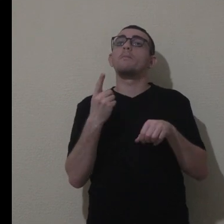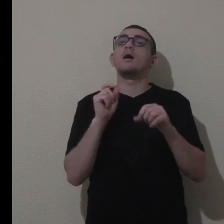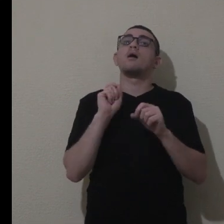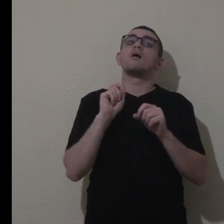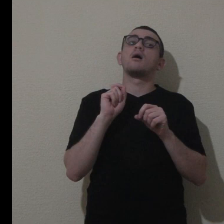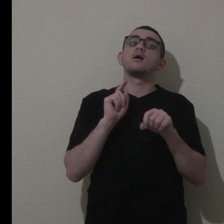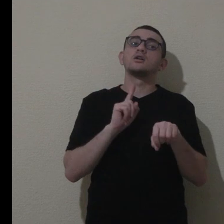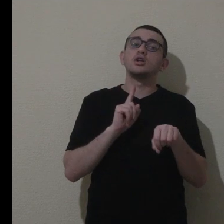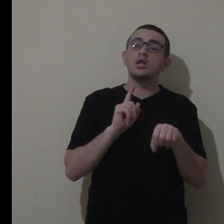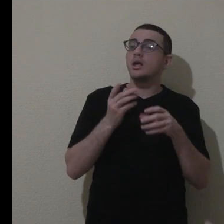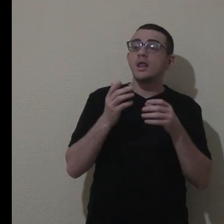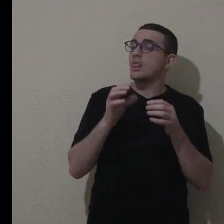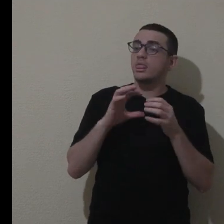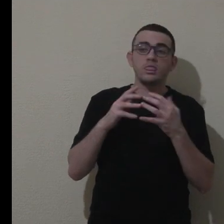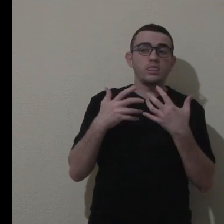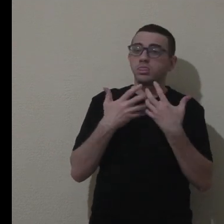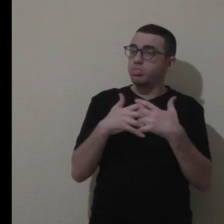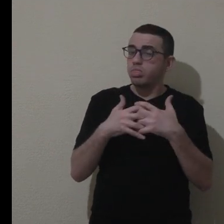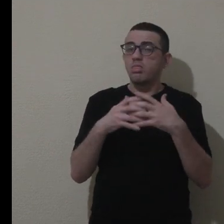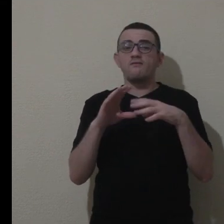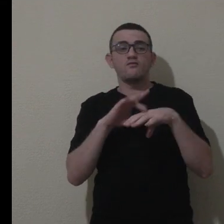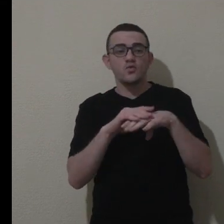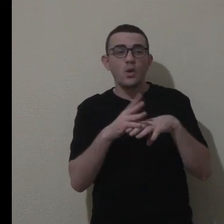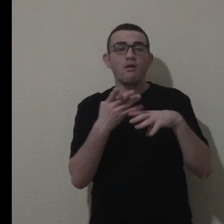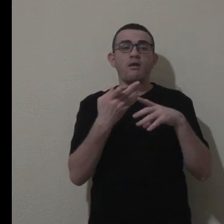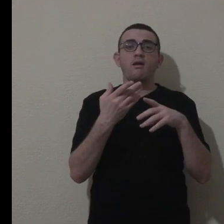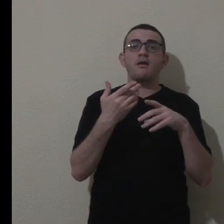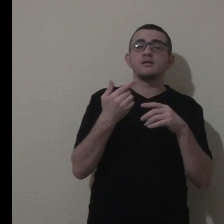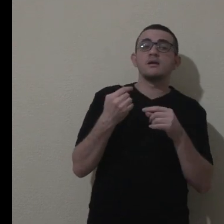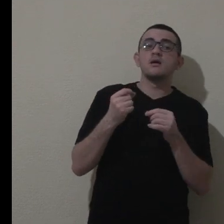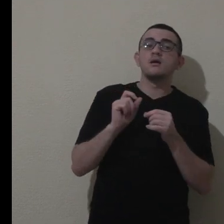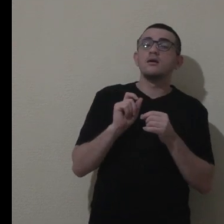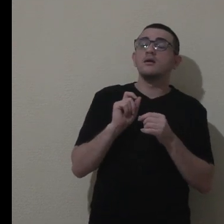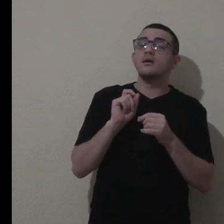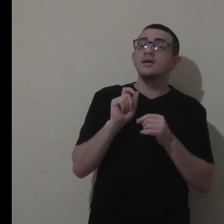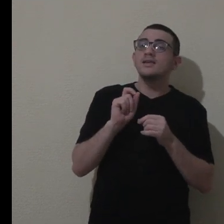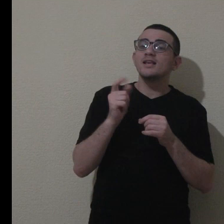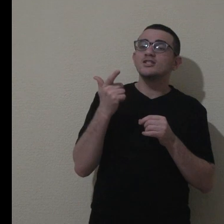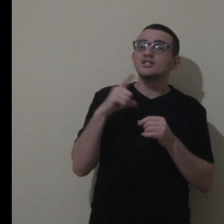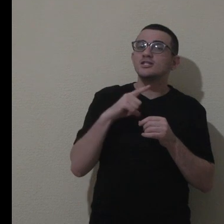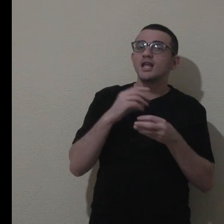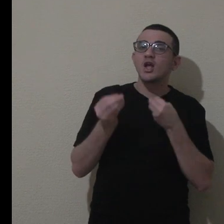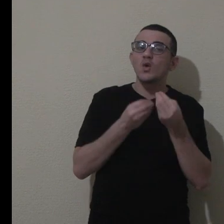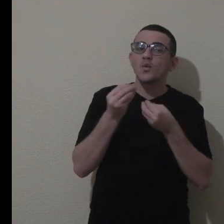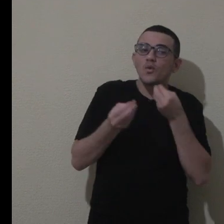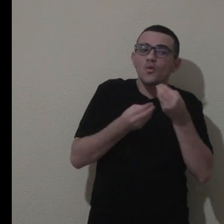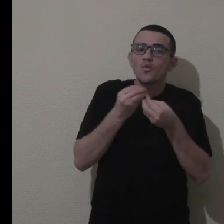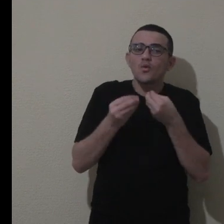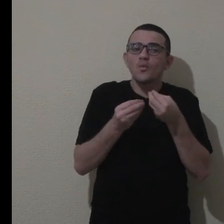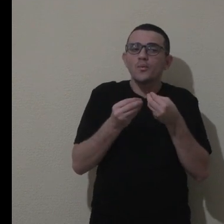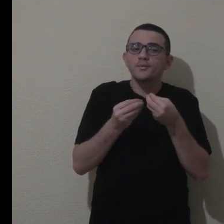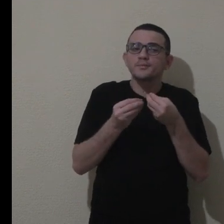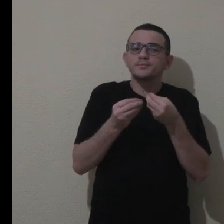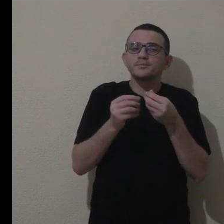quando as funções elas deixam de acontecer devido a uma doença, alguma patologia, buscar mecanismo de a